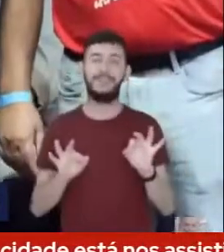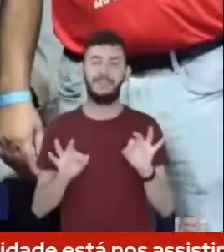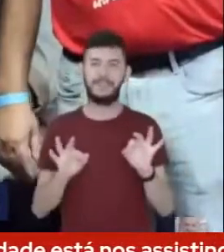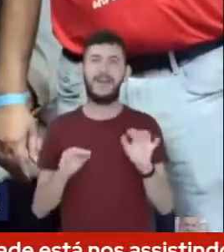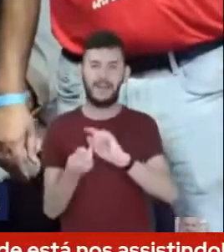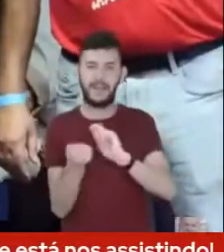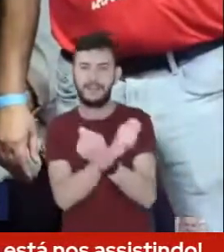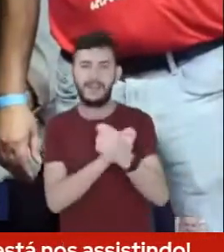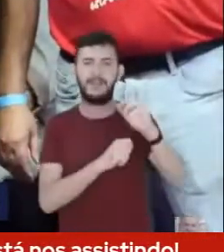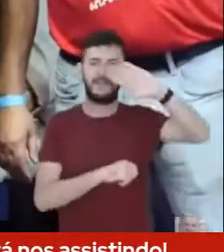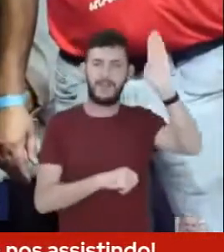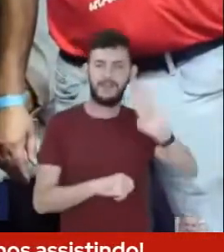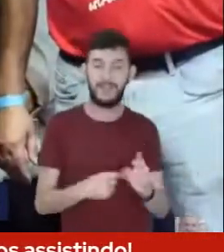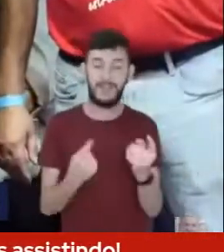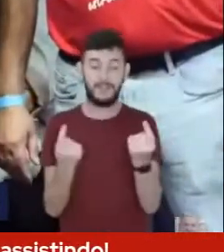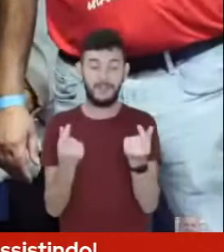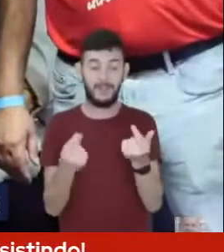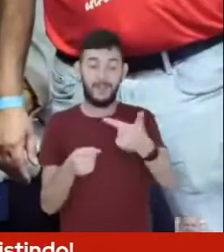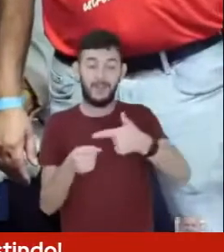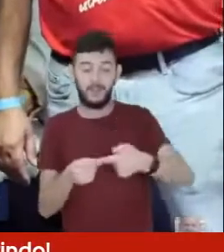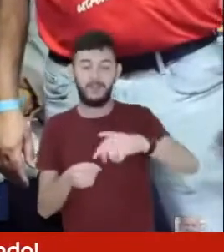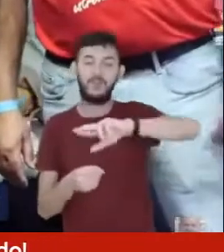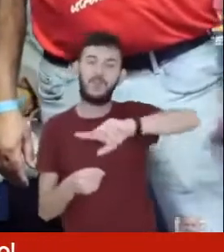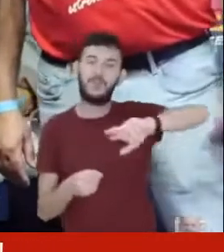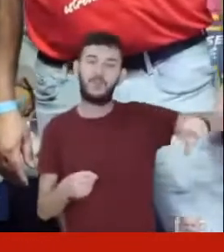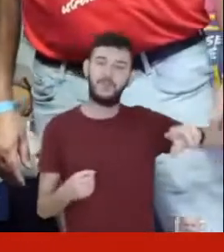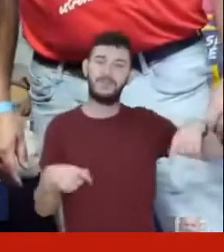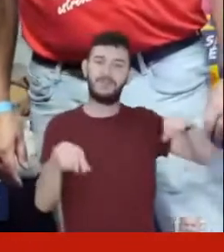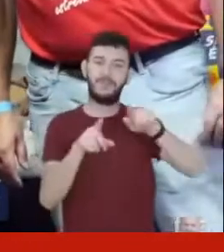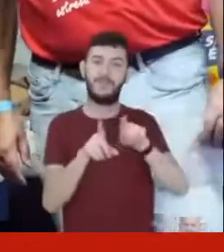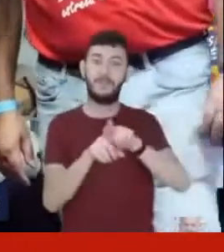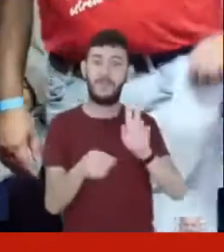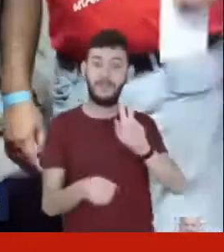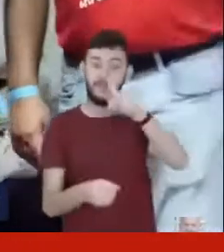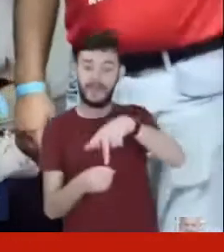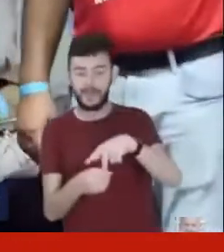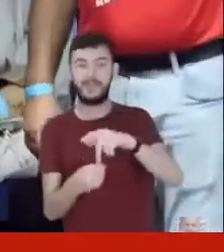para nós reconstruirmos o Brasil. Pátria livre!